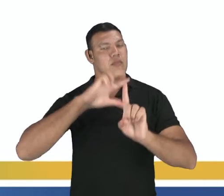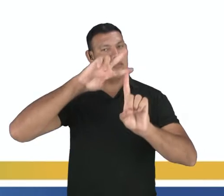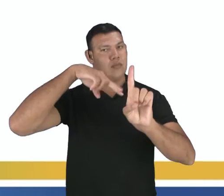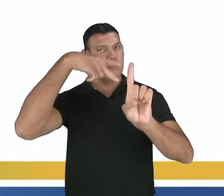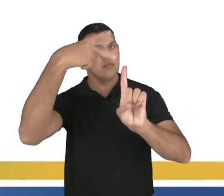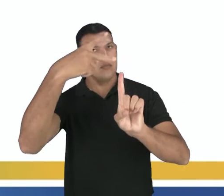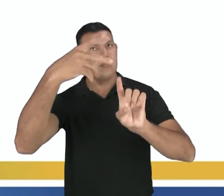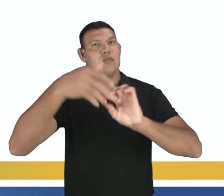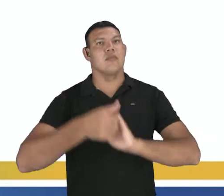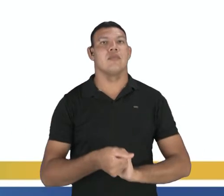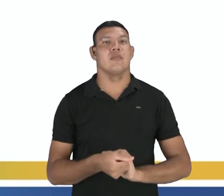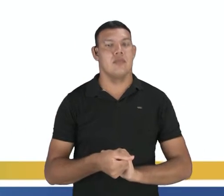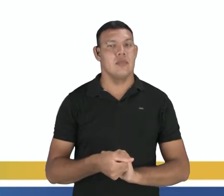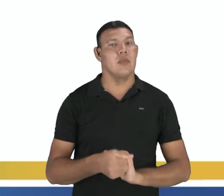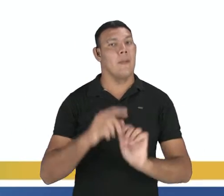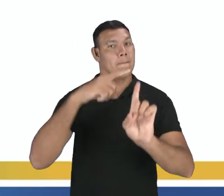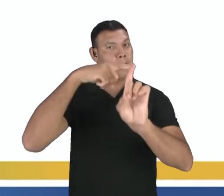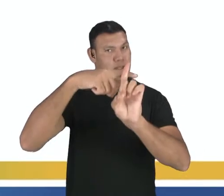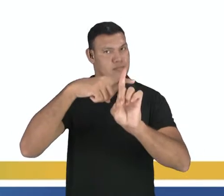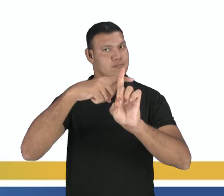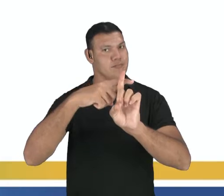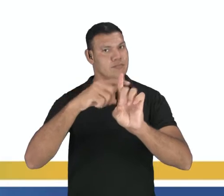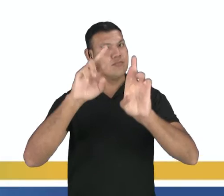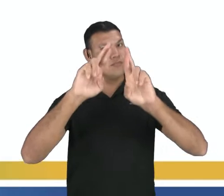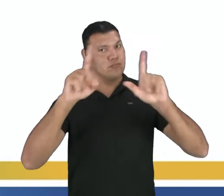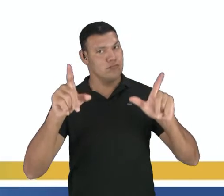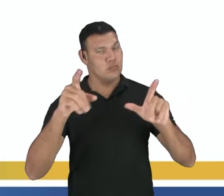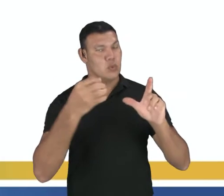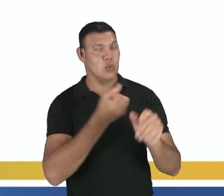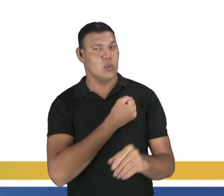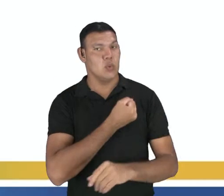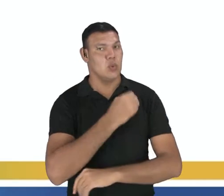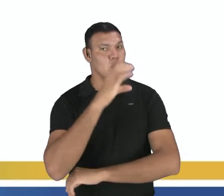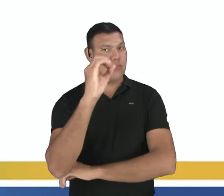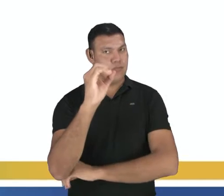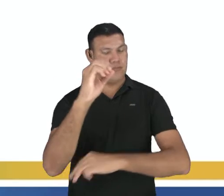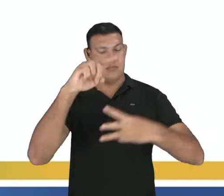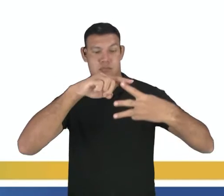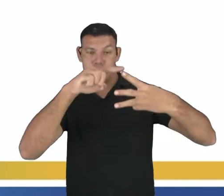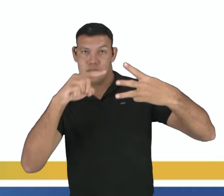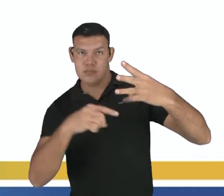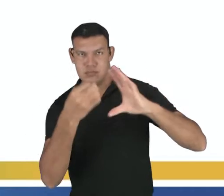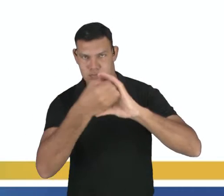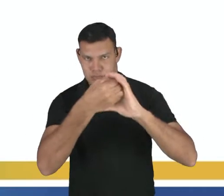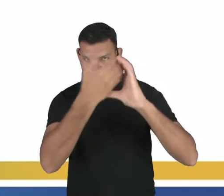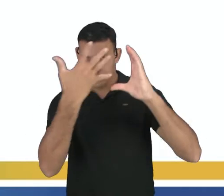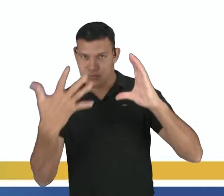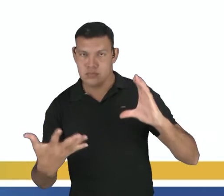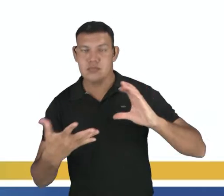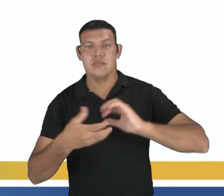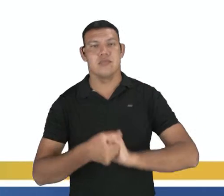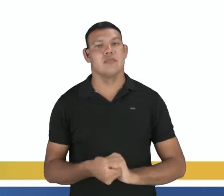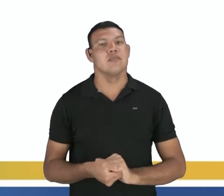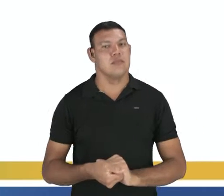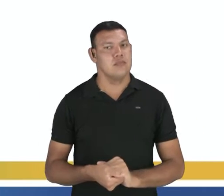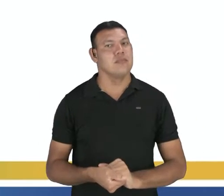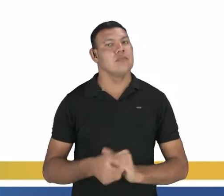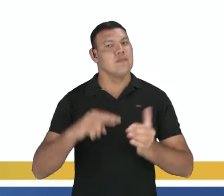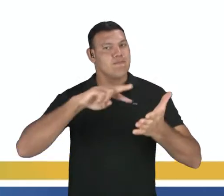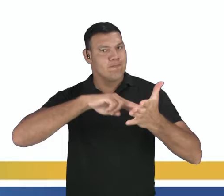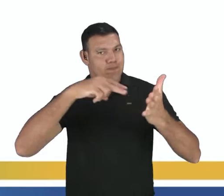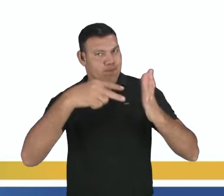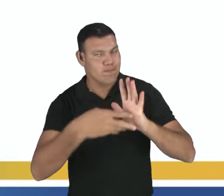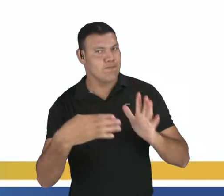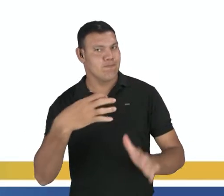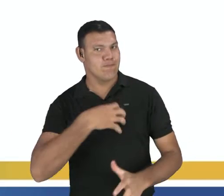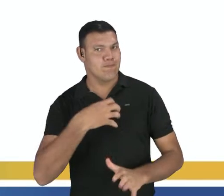base positiva diferente de zero. Então, essas três características nos dá o